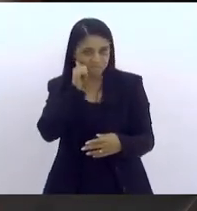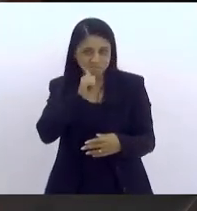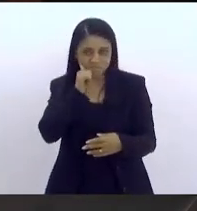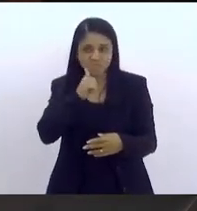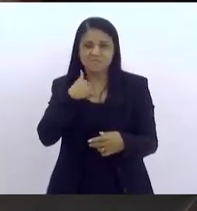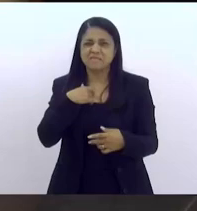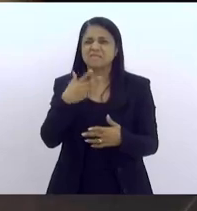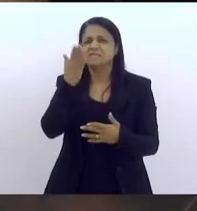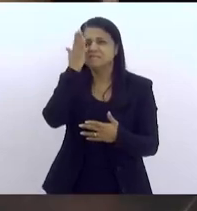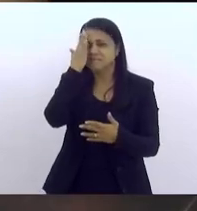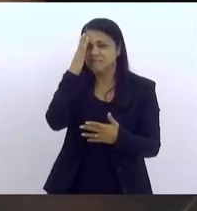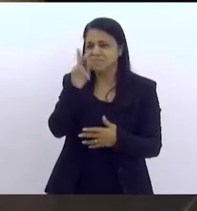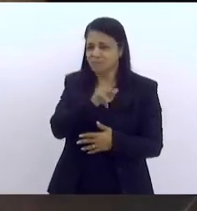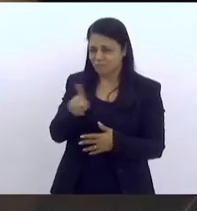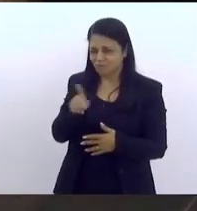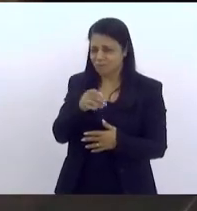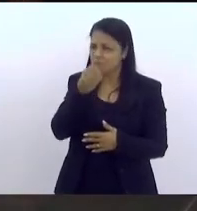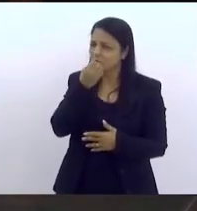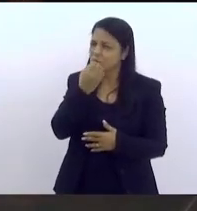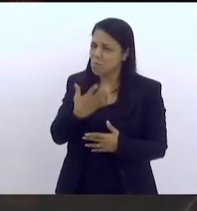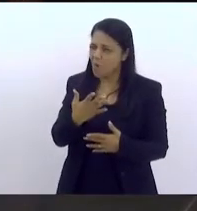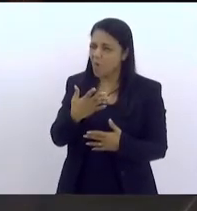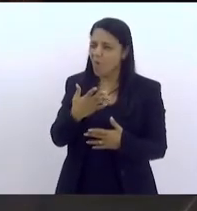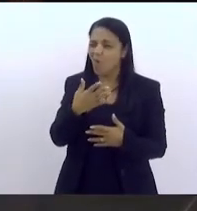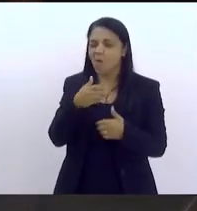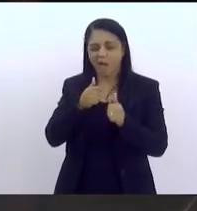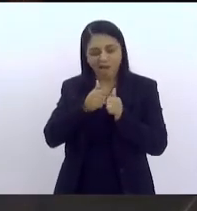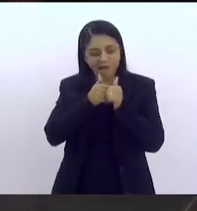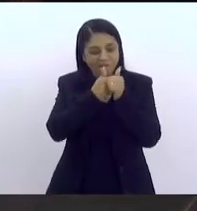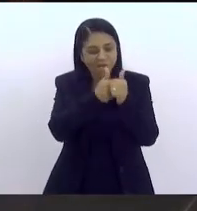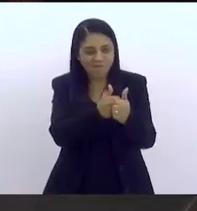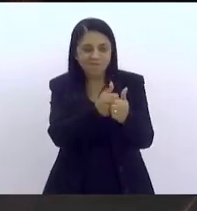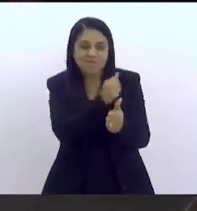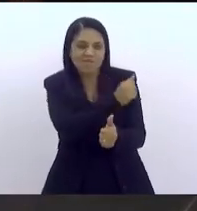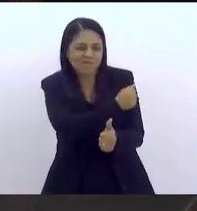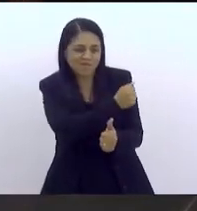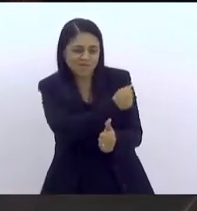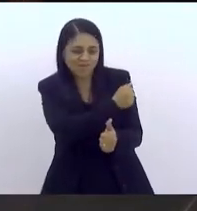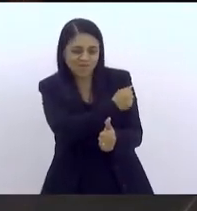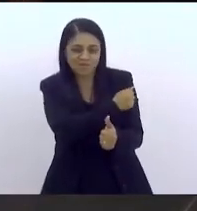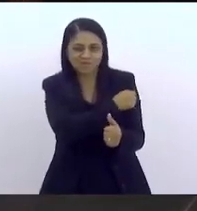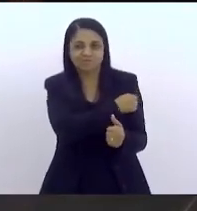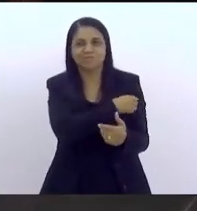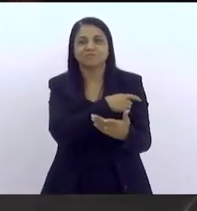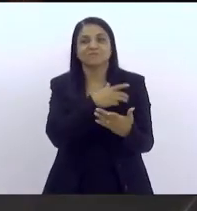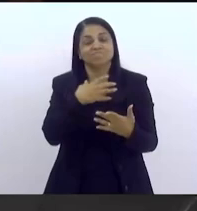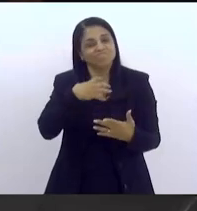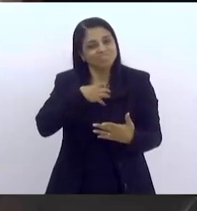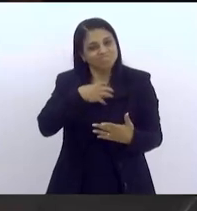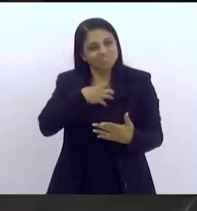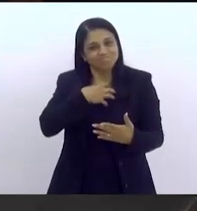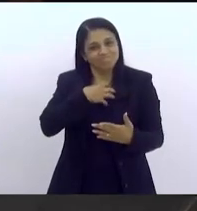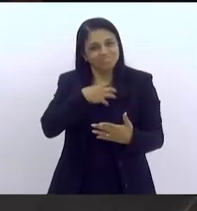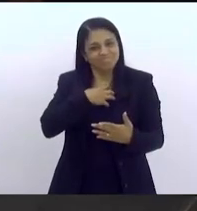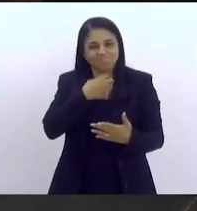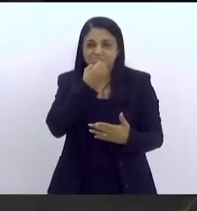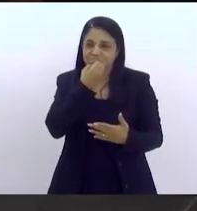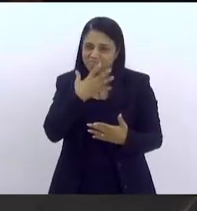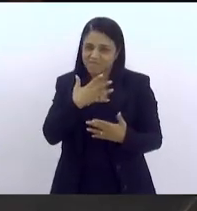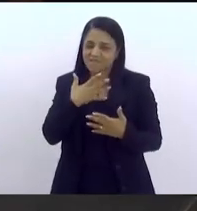quem é professor sabe que é sempre muito bom né a gente se acompanhado por eles porque assim que a gente se sente né bem